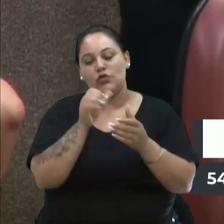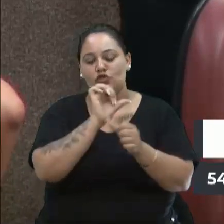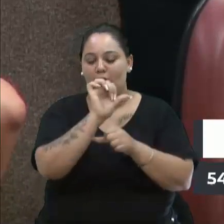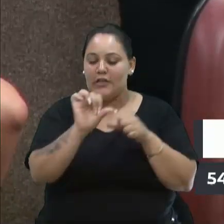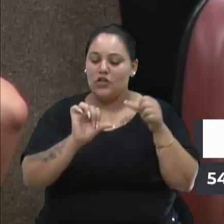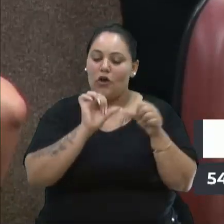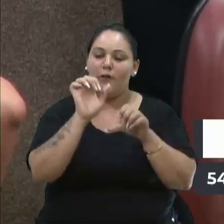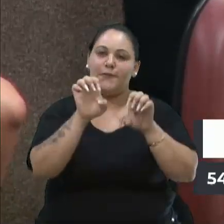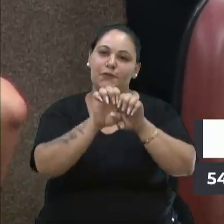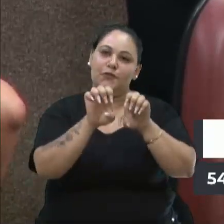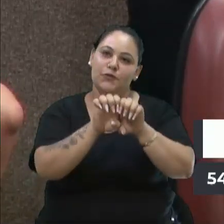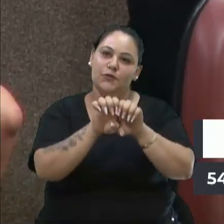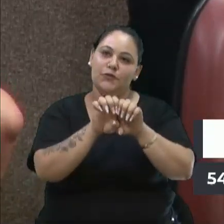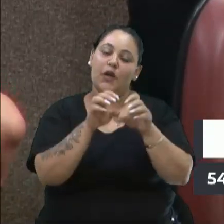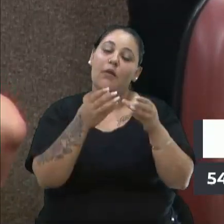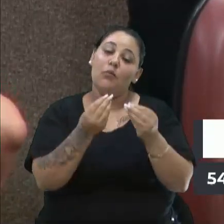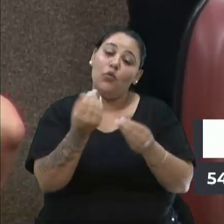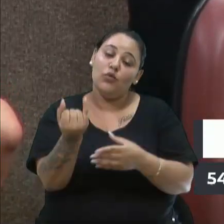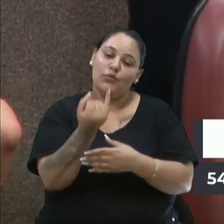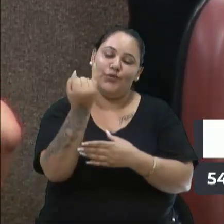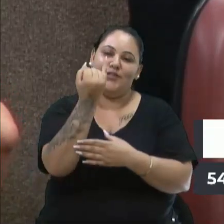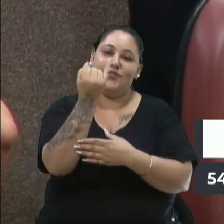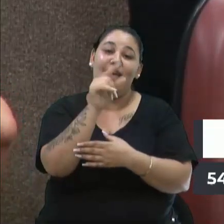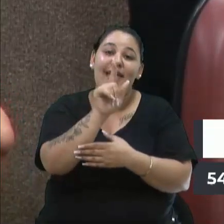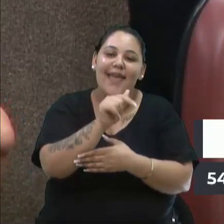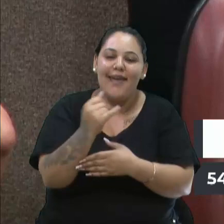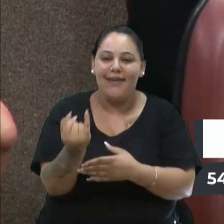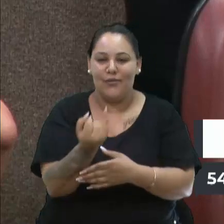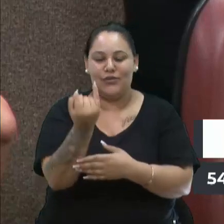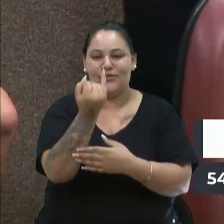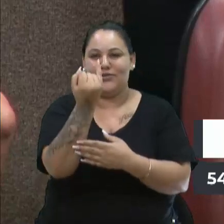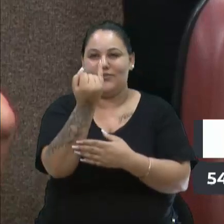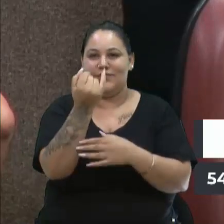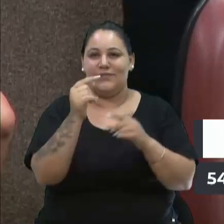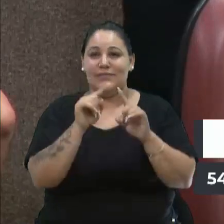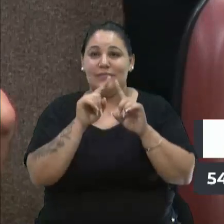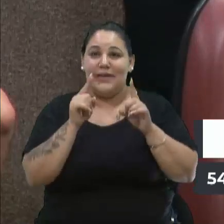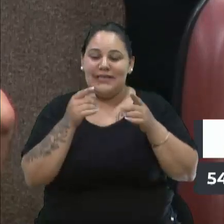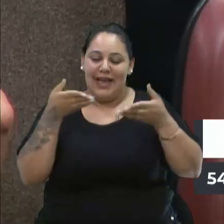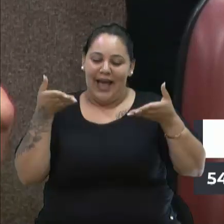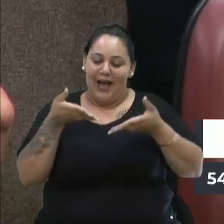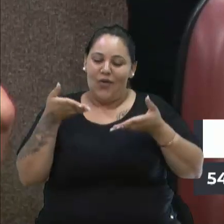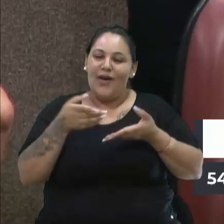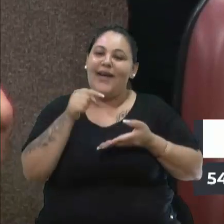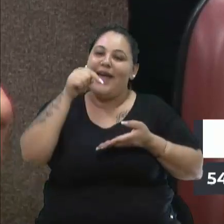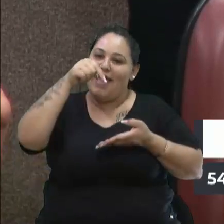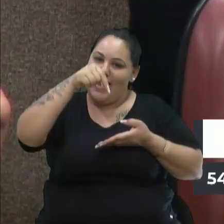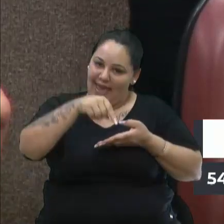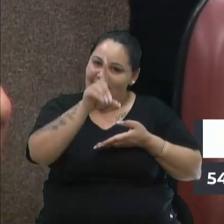modificativas, foram importantes, são importantes. Agora, esta,